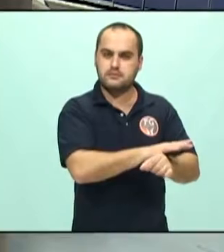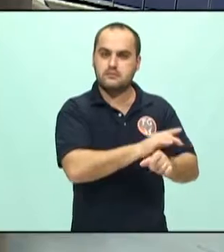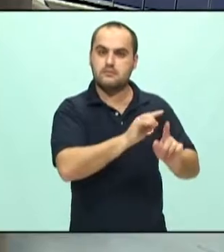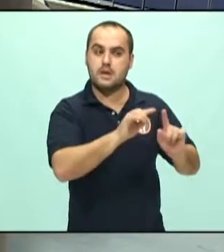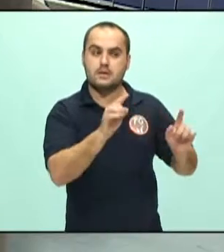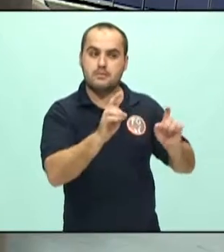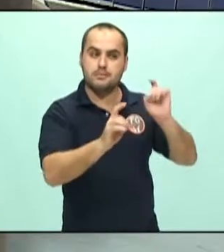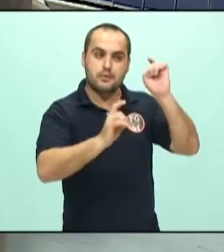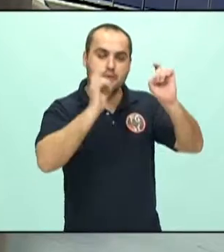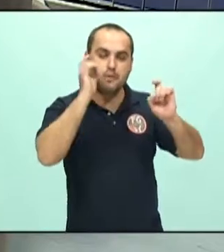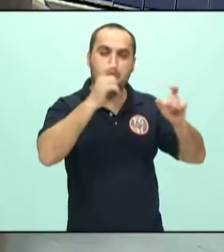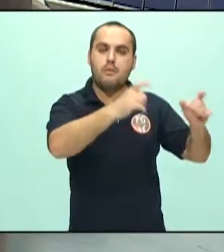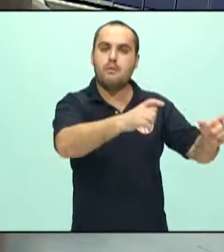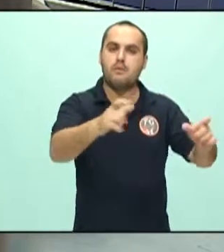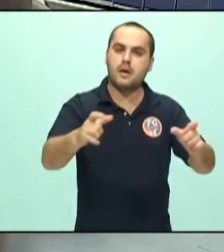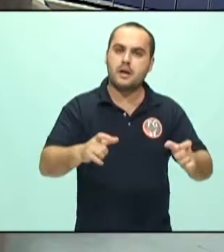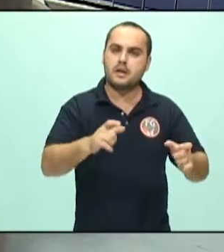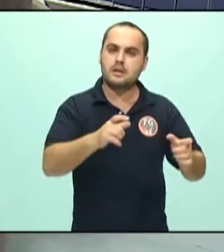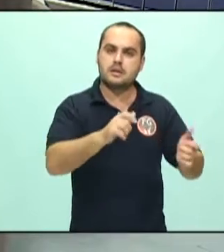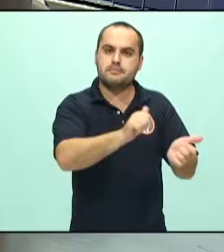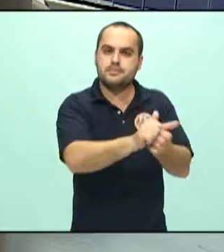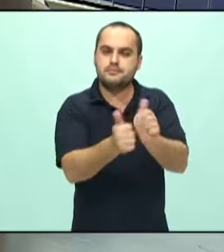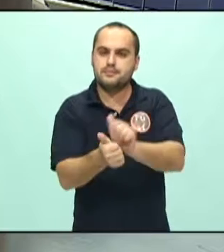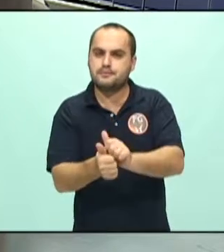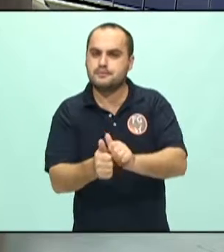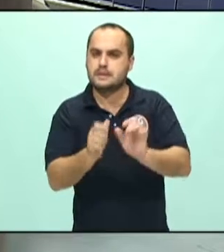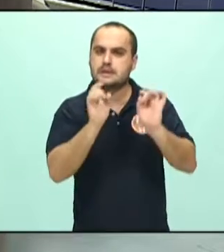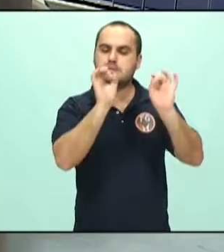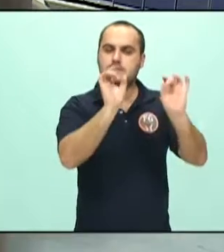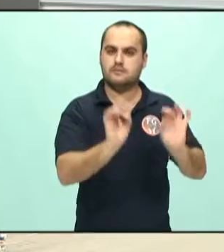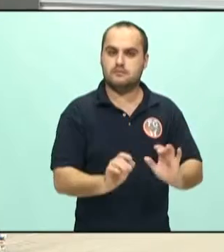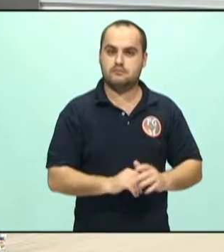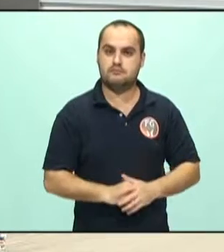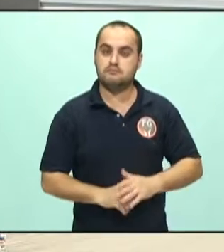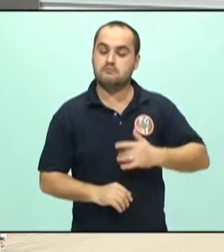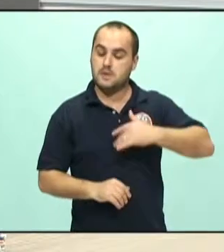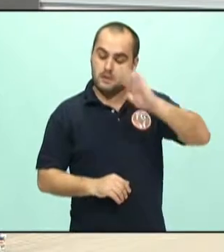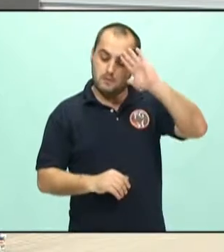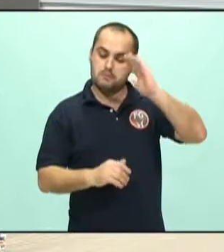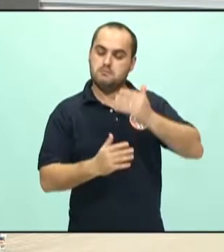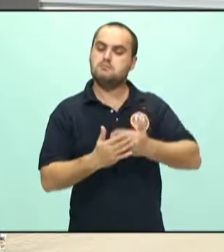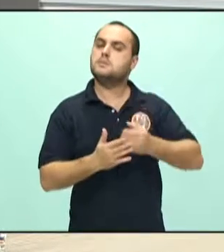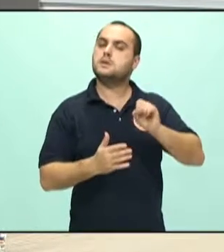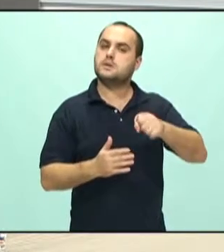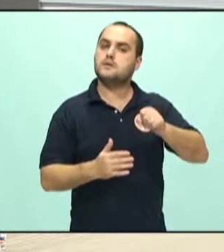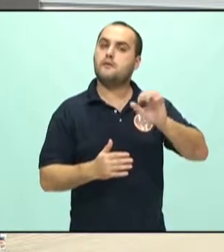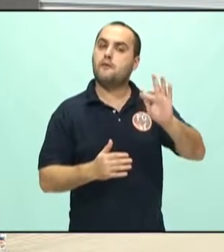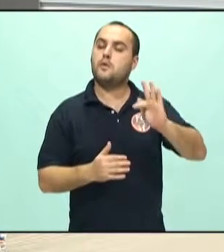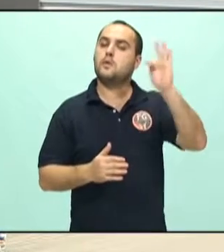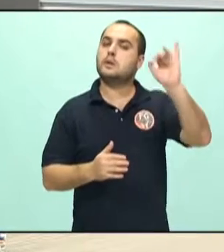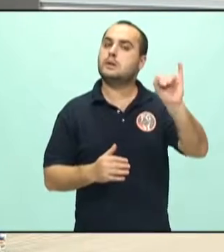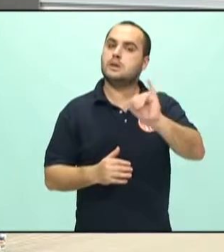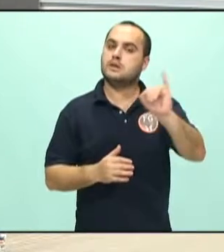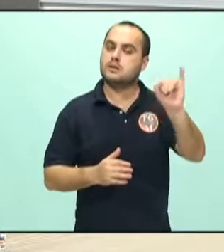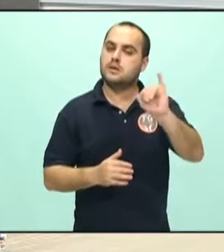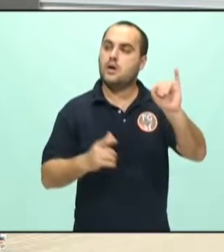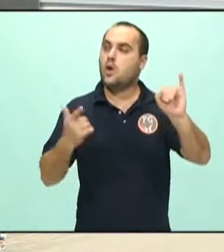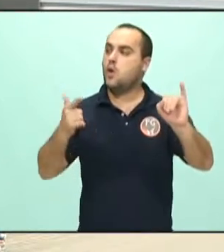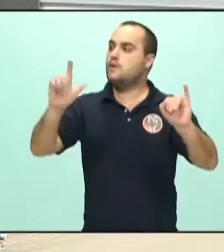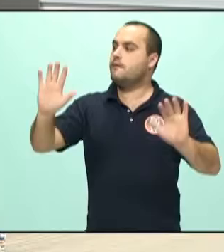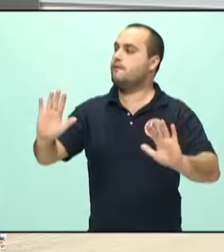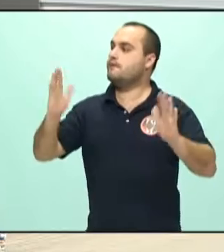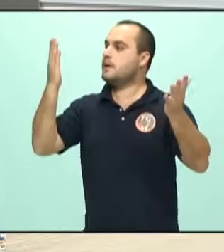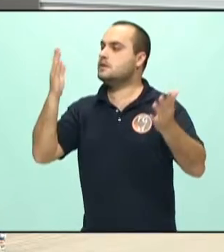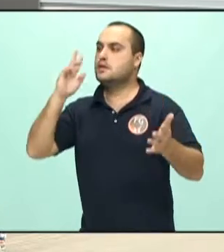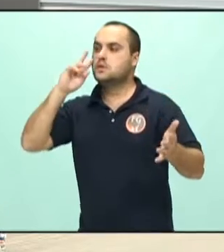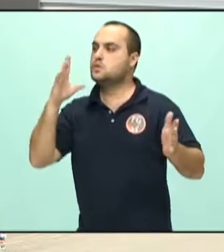um descarte é trabalhando essas questões não acredito que itajaí vai se tornar referência até para as outras festas de outubro tem acontecido na nossa